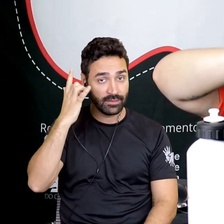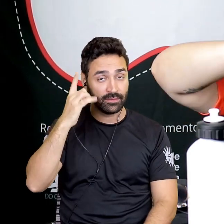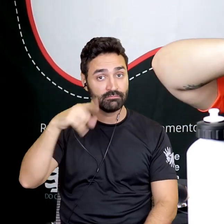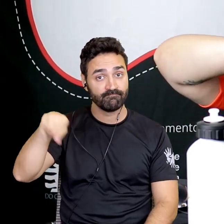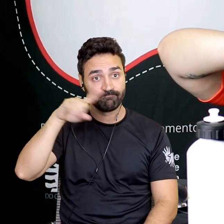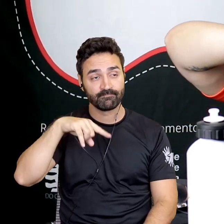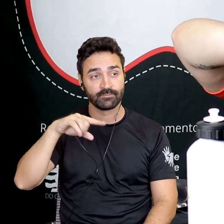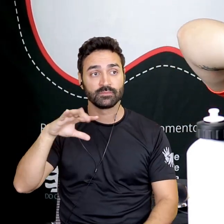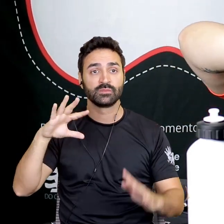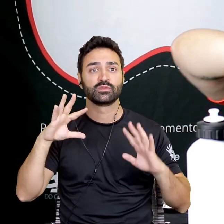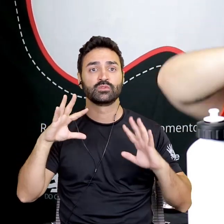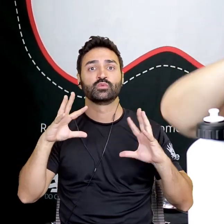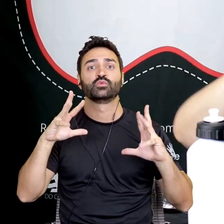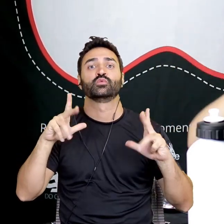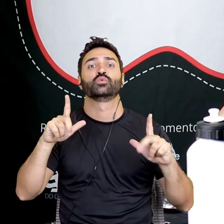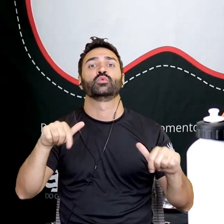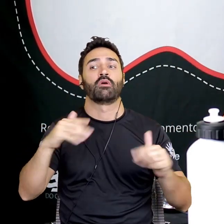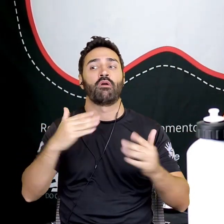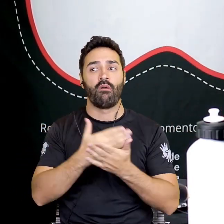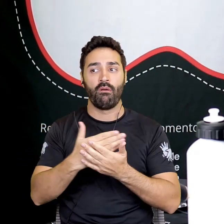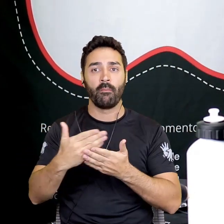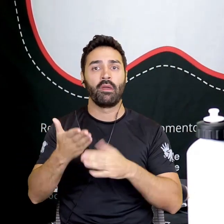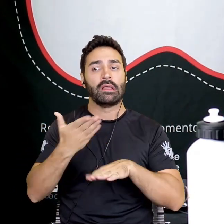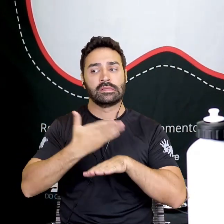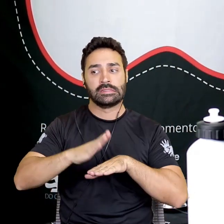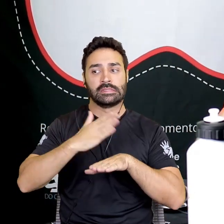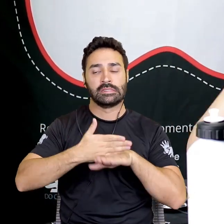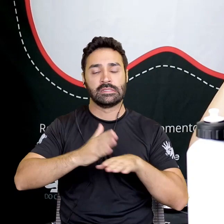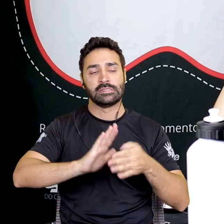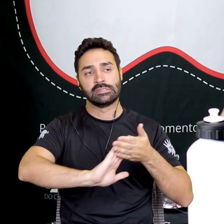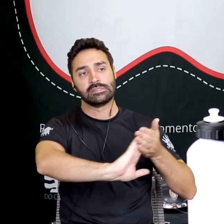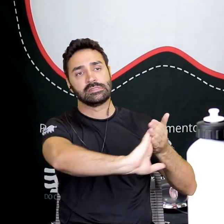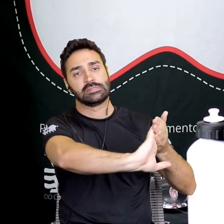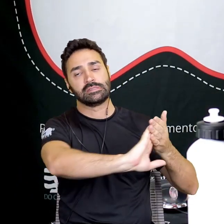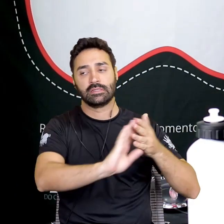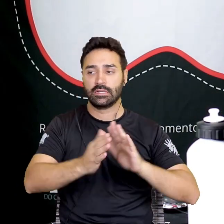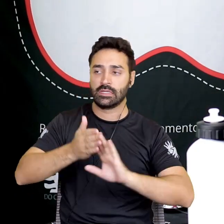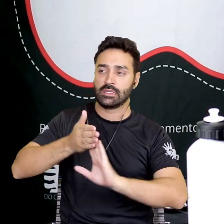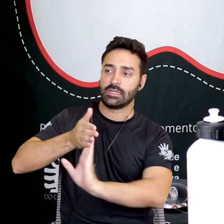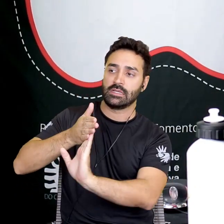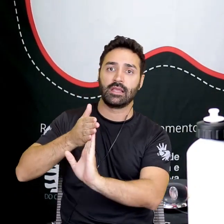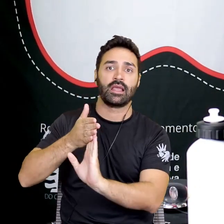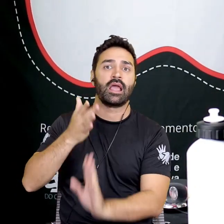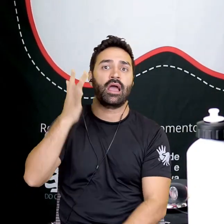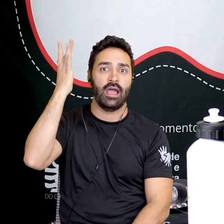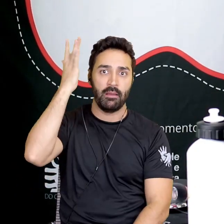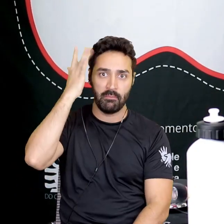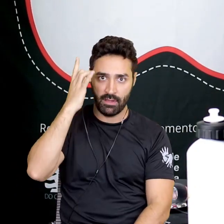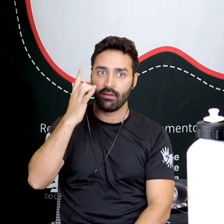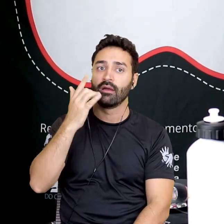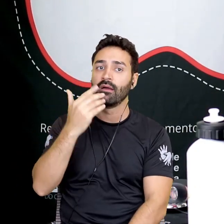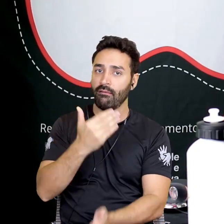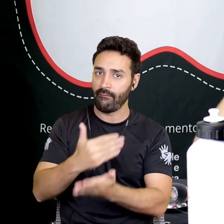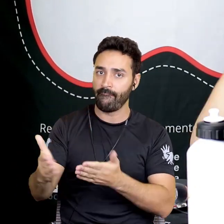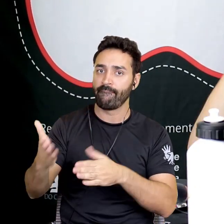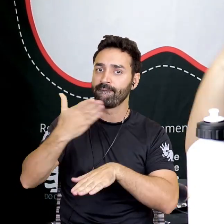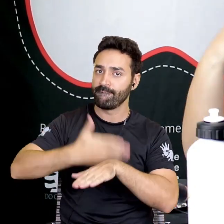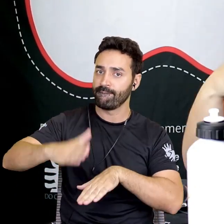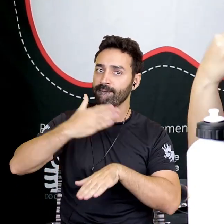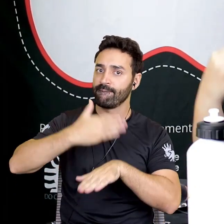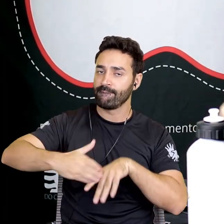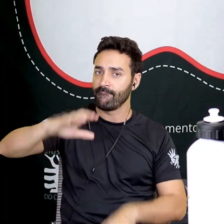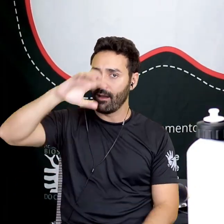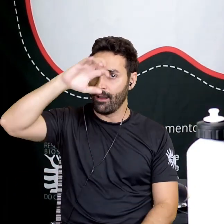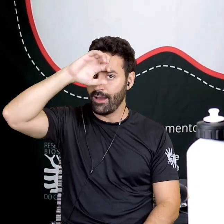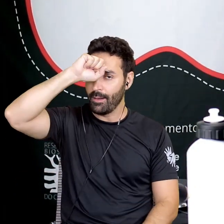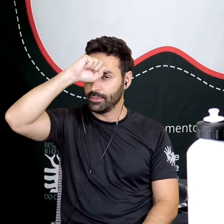mundo aqui, ó, se alongando no início, estralando o dedo, que a partir de amanhã a gente começa a aprender